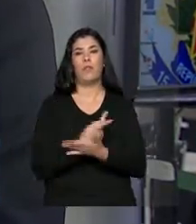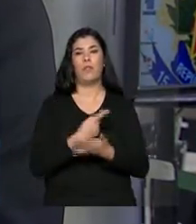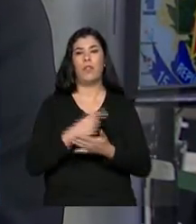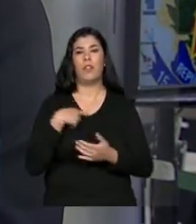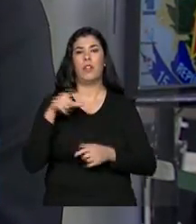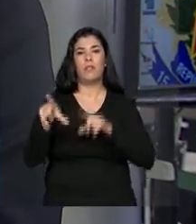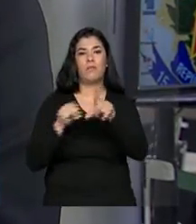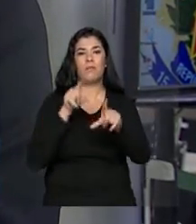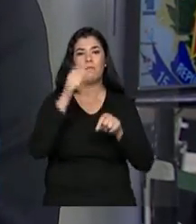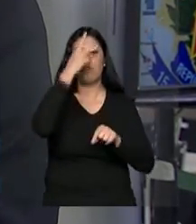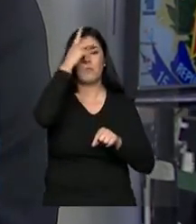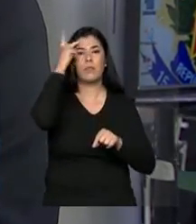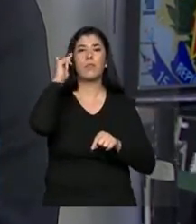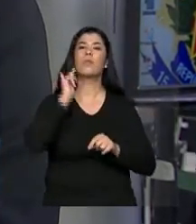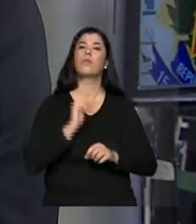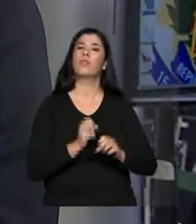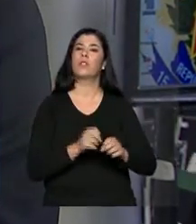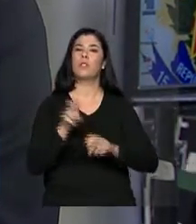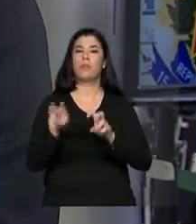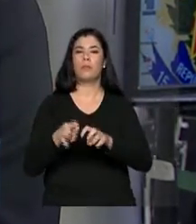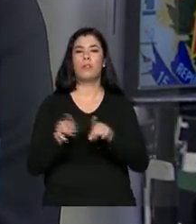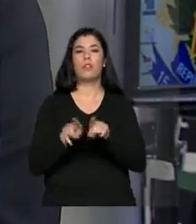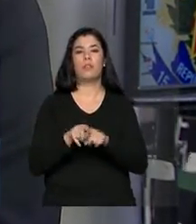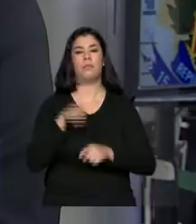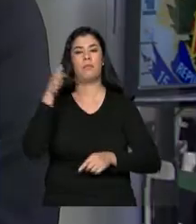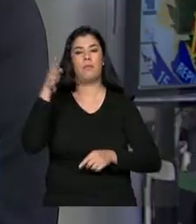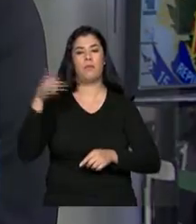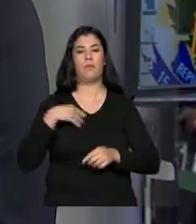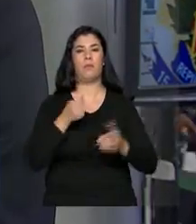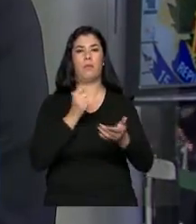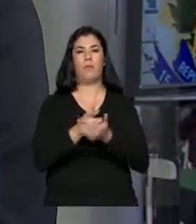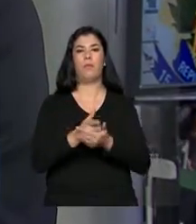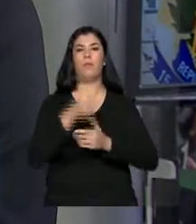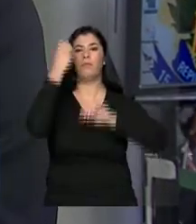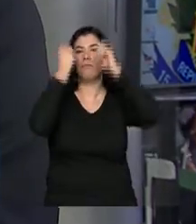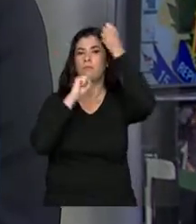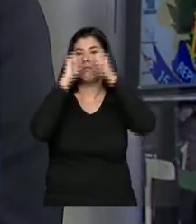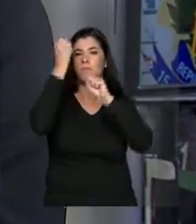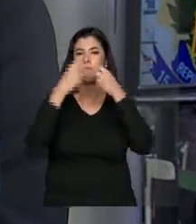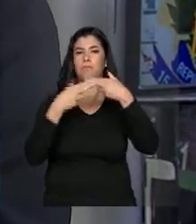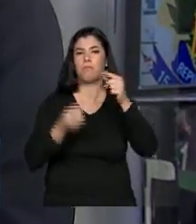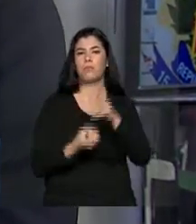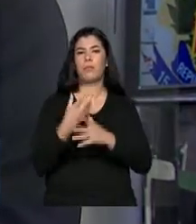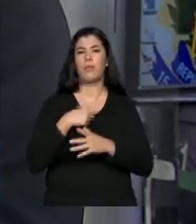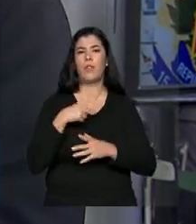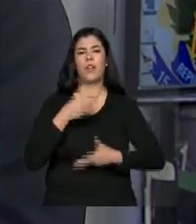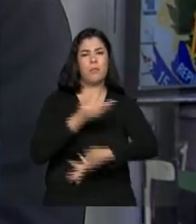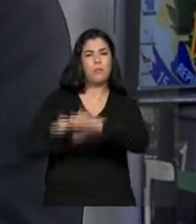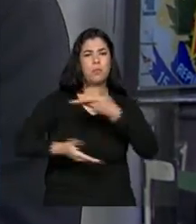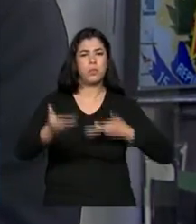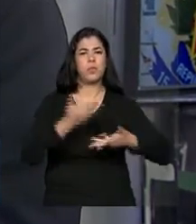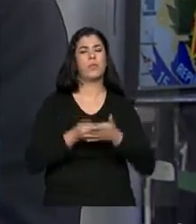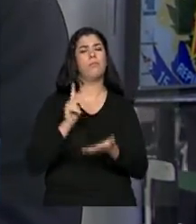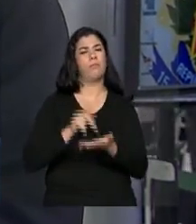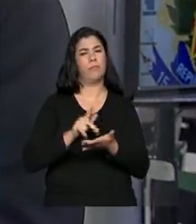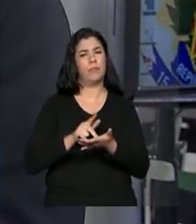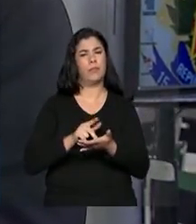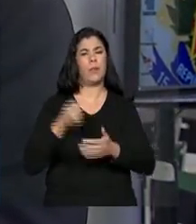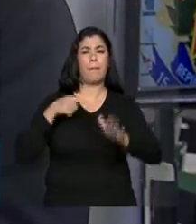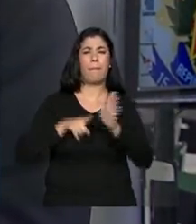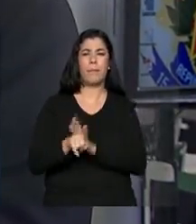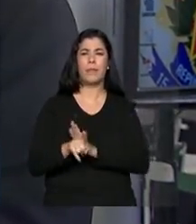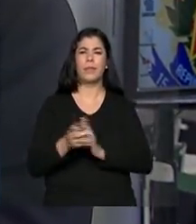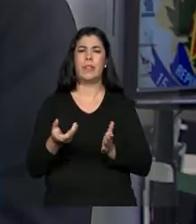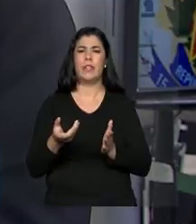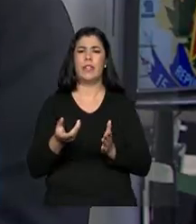produtores brasileiros em contato com aqueles que querem comprar os seus produtos. São verdadeiras rodadas de negócios, né? Com esse novo plano que vai ser anunciado